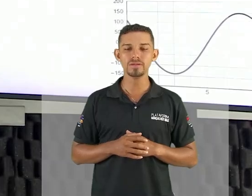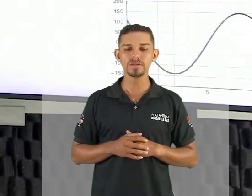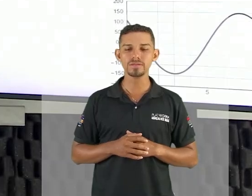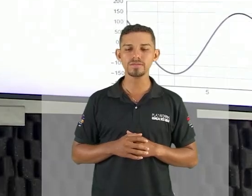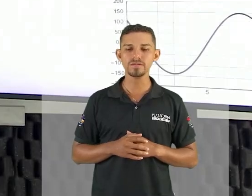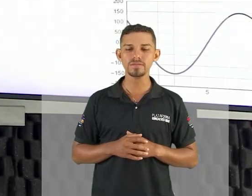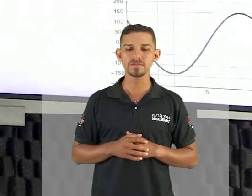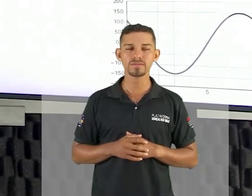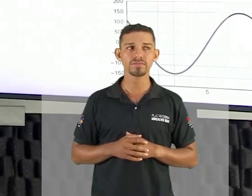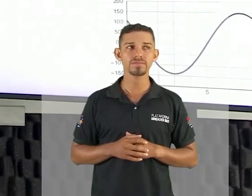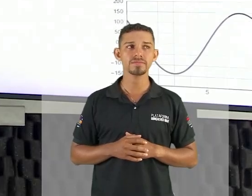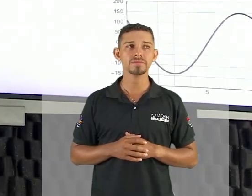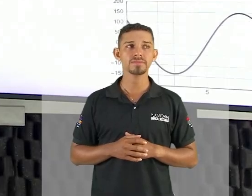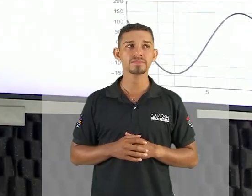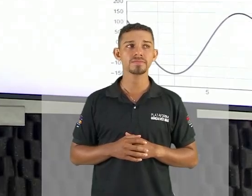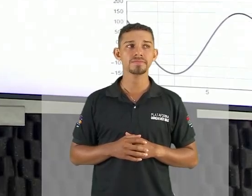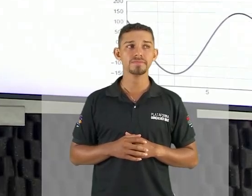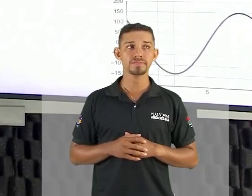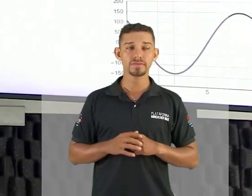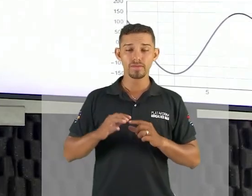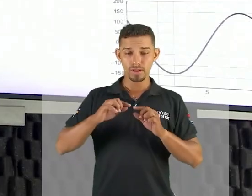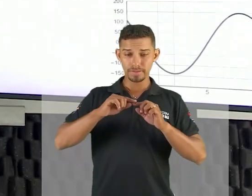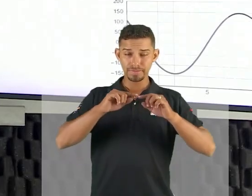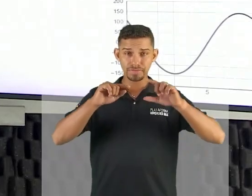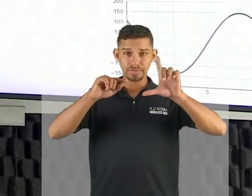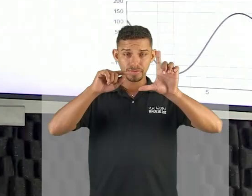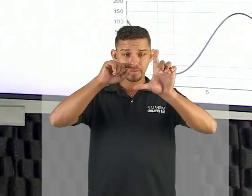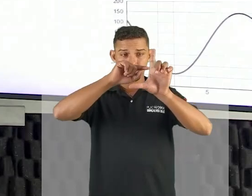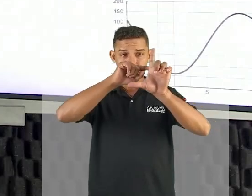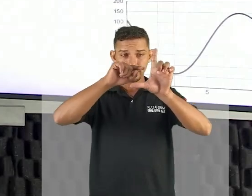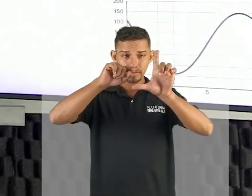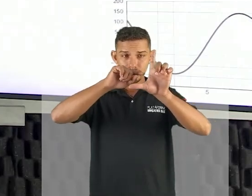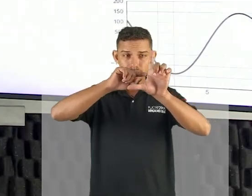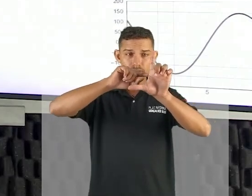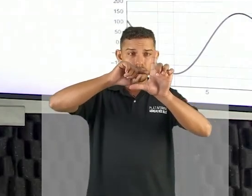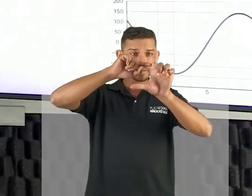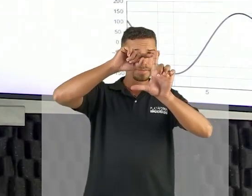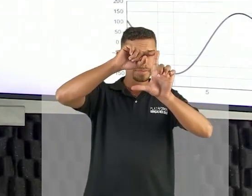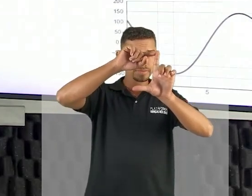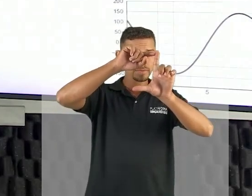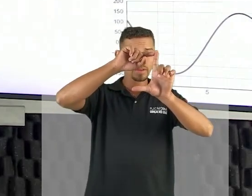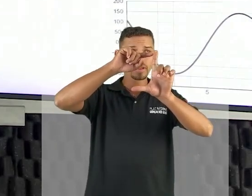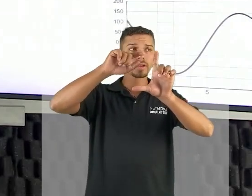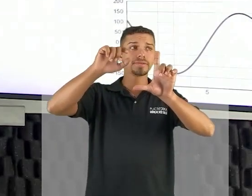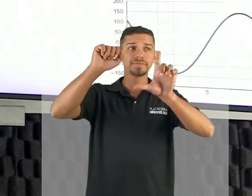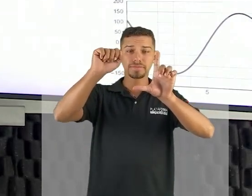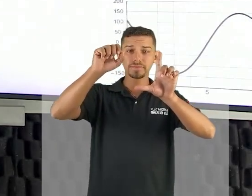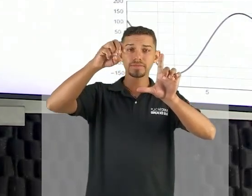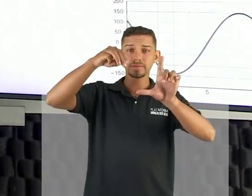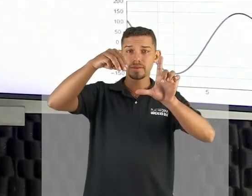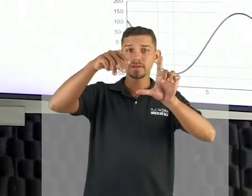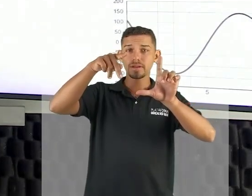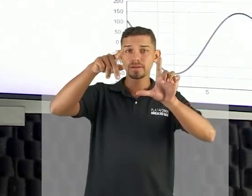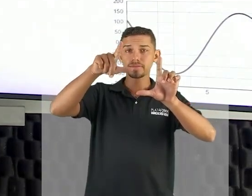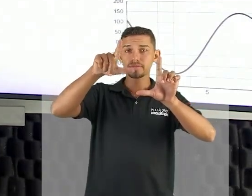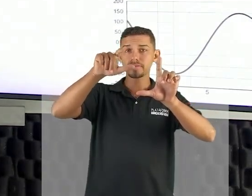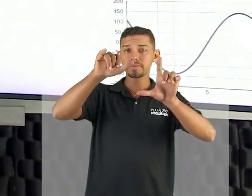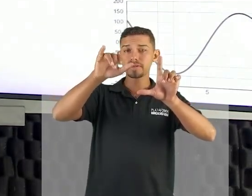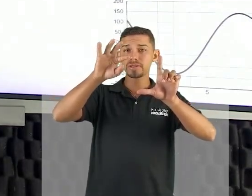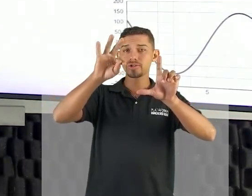mais alto a gente chama de amplitude da onda do Meio até o ponto mais baixo também é amplitude da